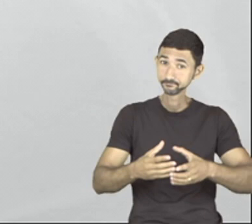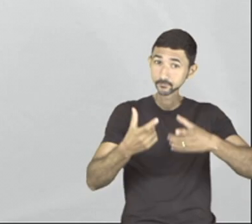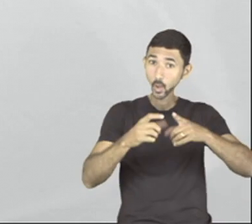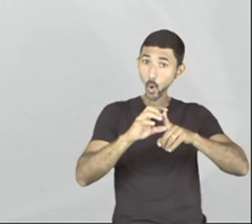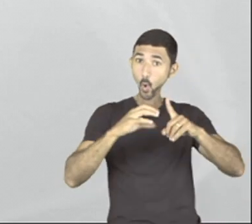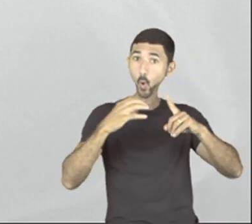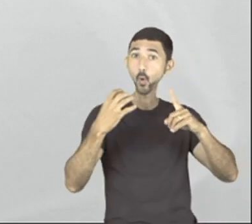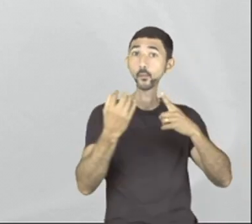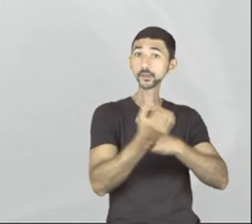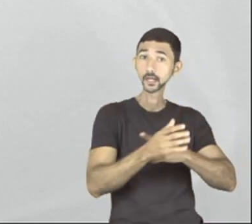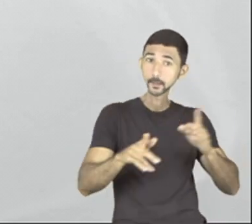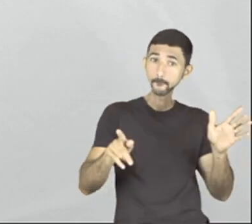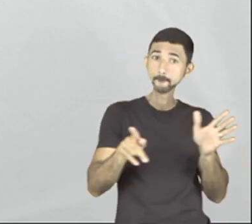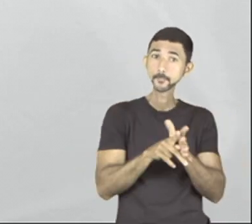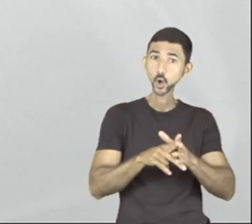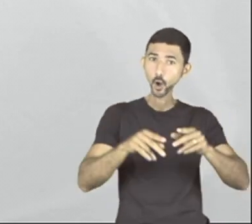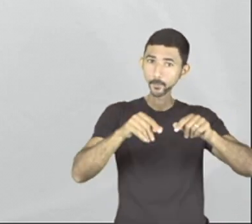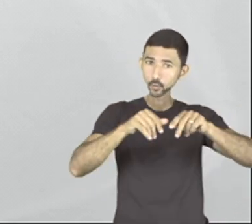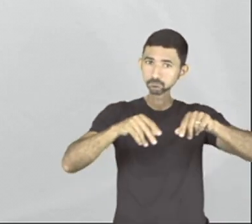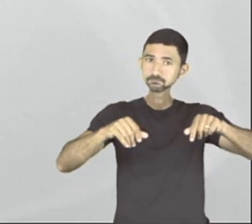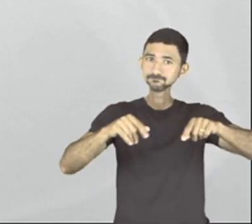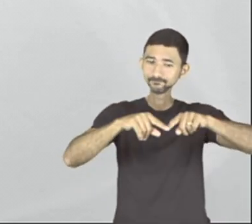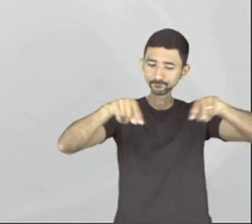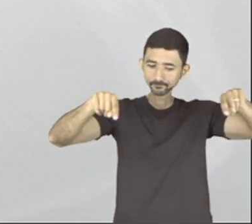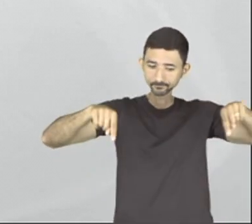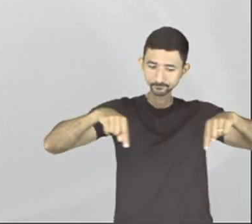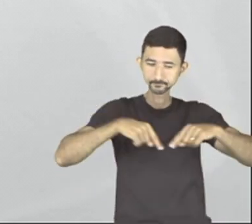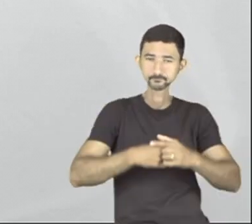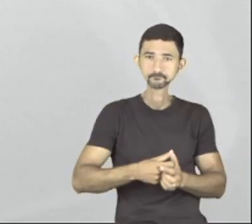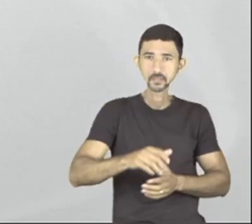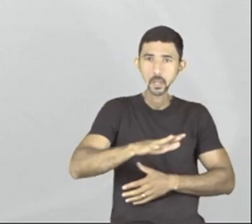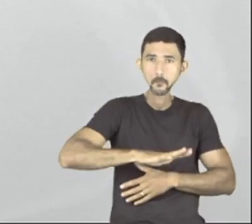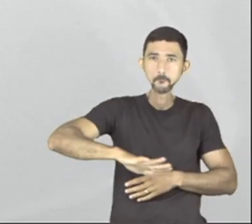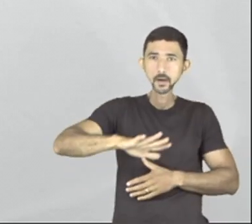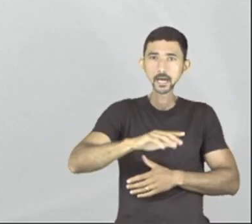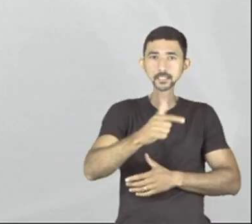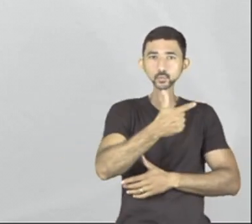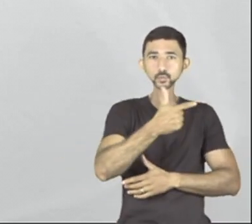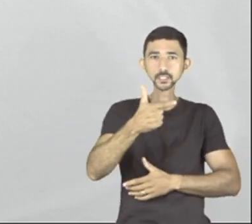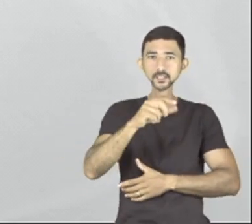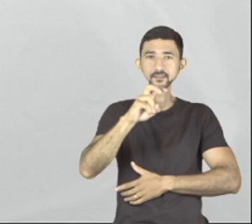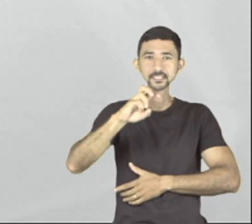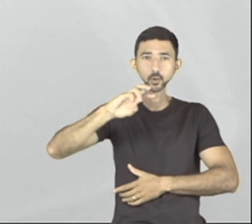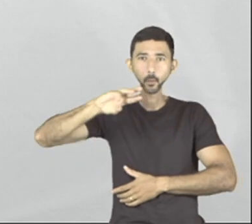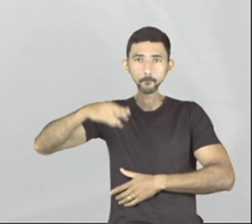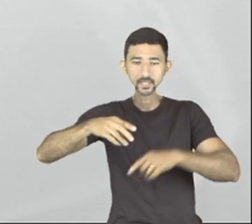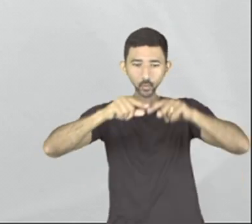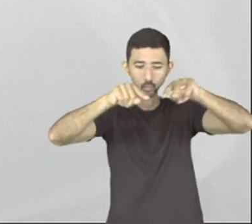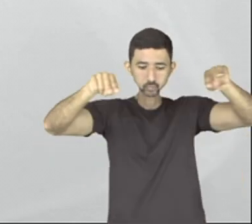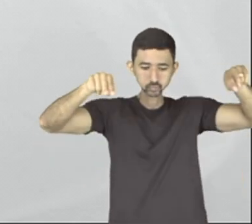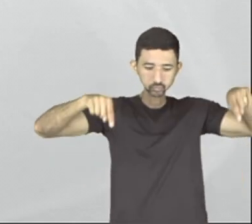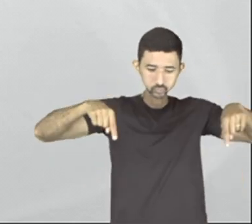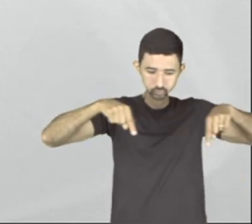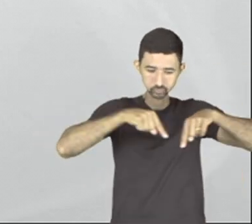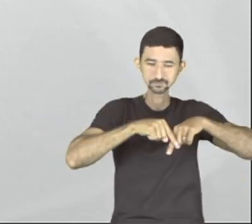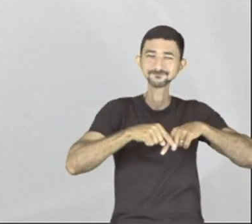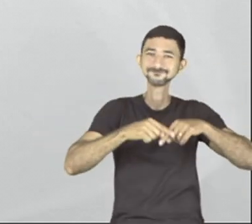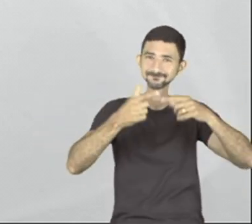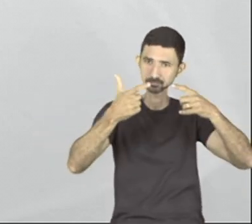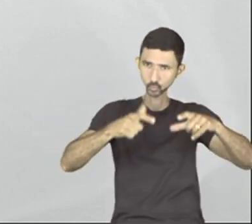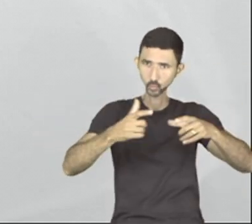seja, que tem a propriedade da terra no país. É uma área de 225 mil hectares de terra,